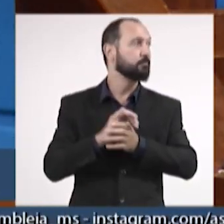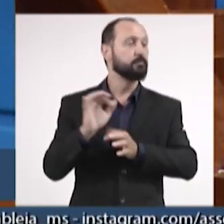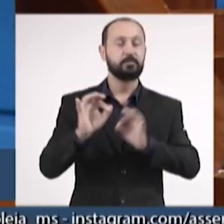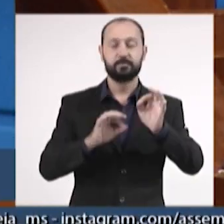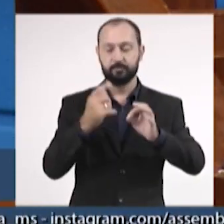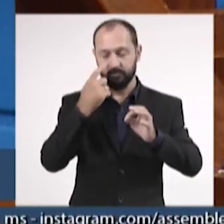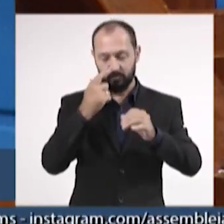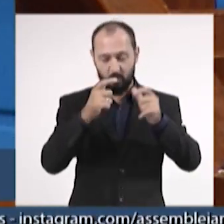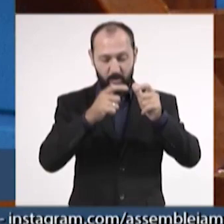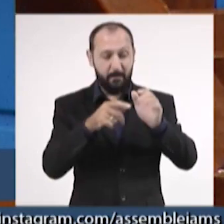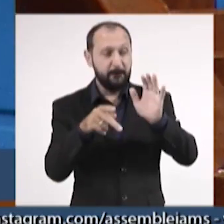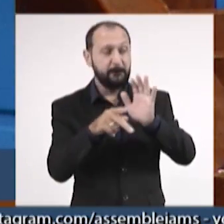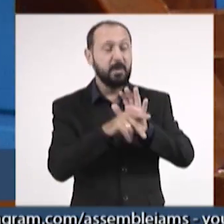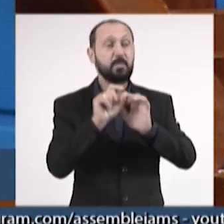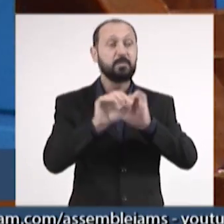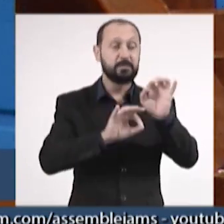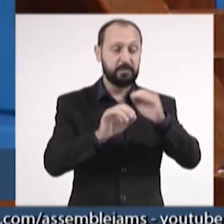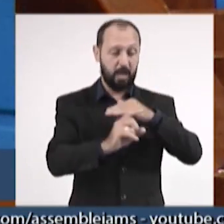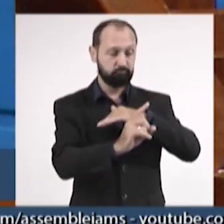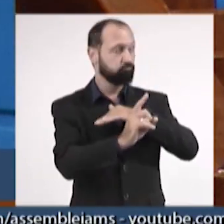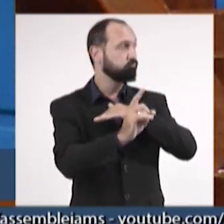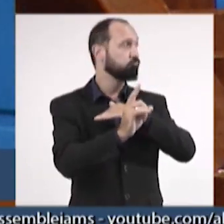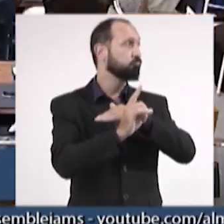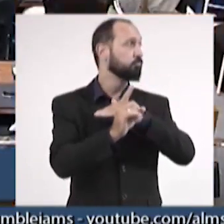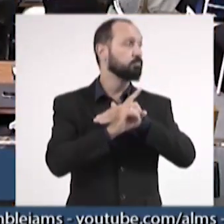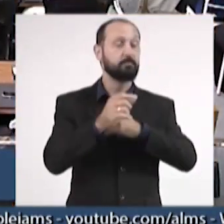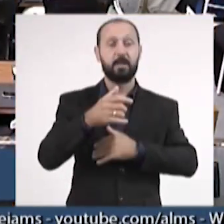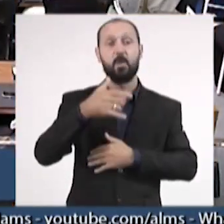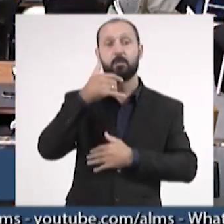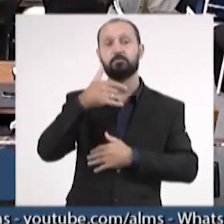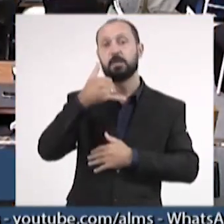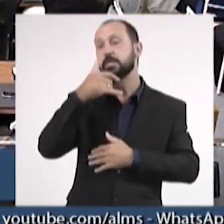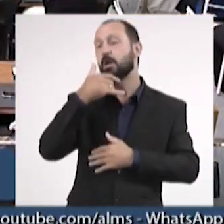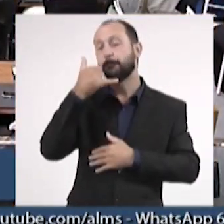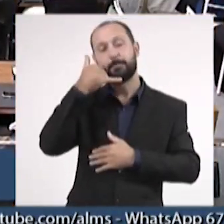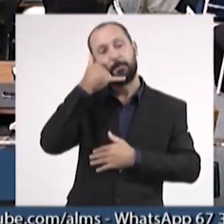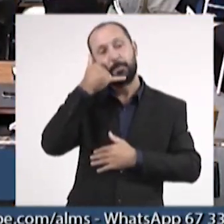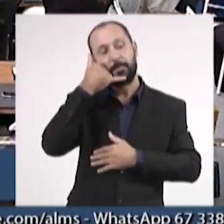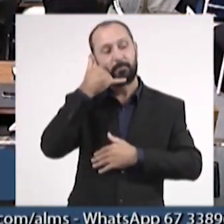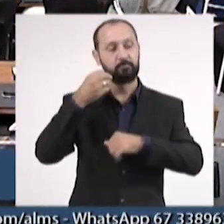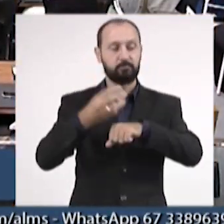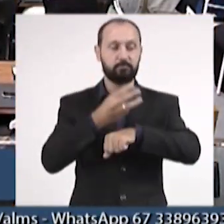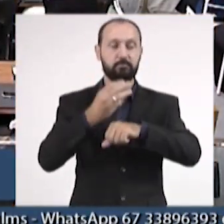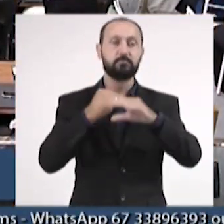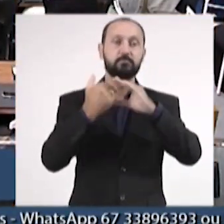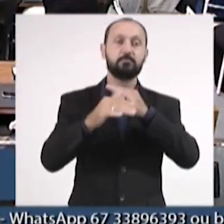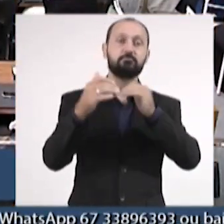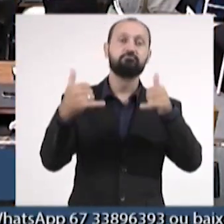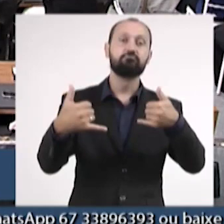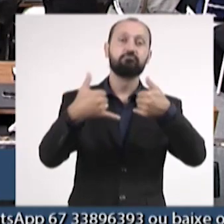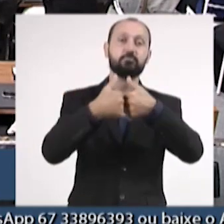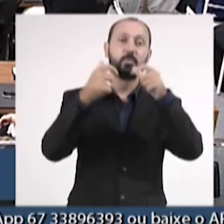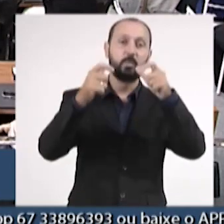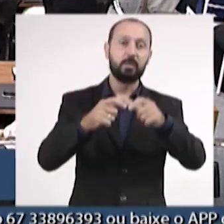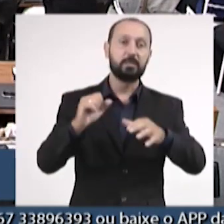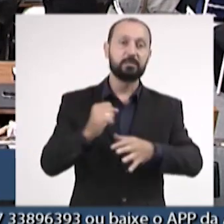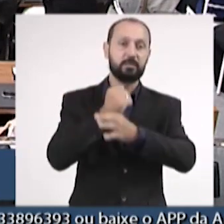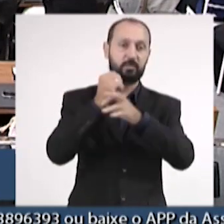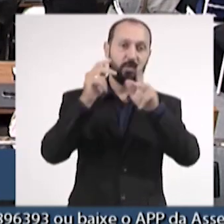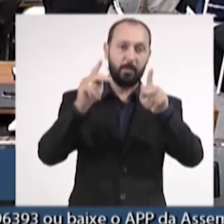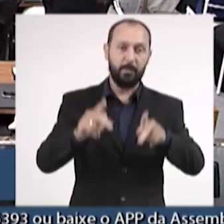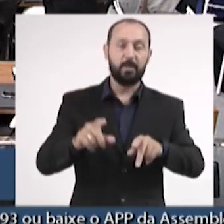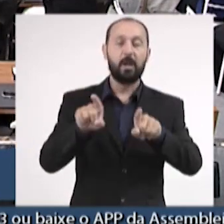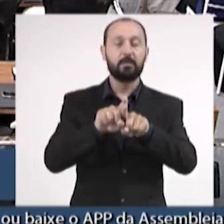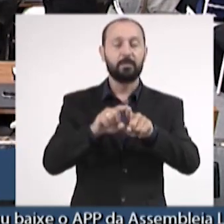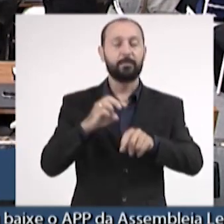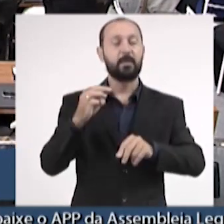de canais próprios de atendimento por WhatsApp, de repactuação com postos focais de segurança pública